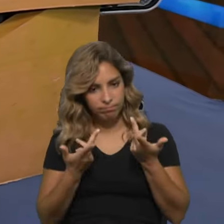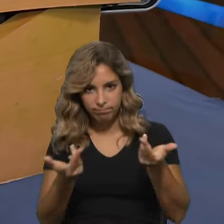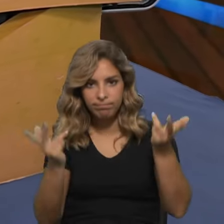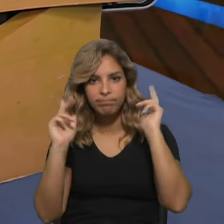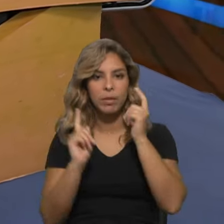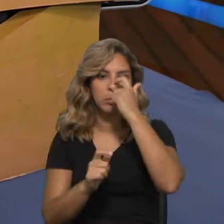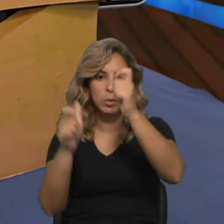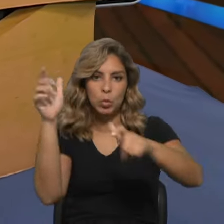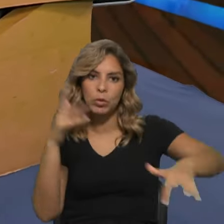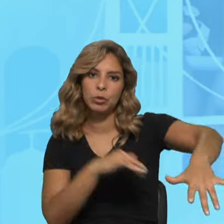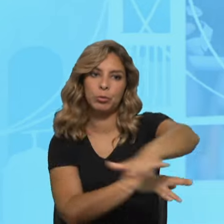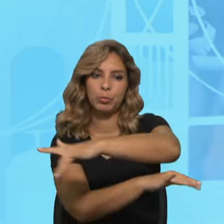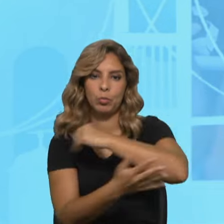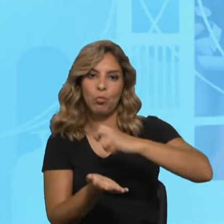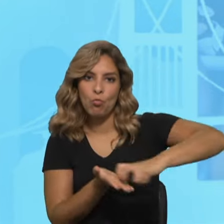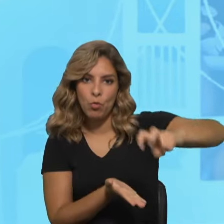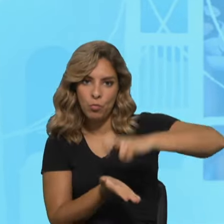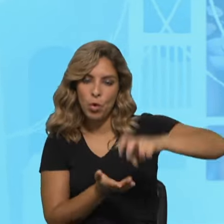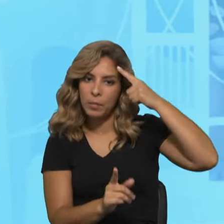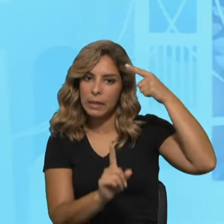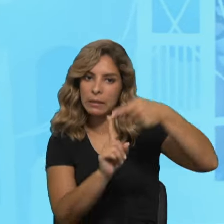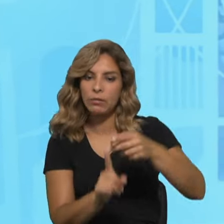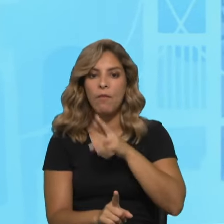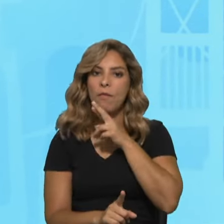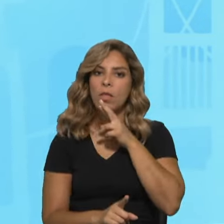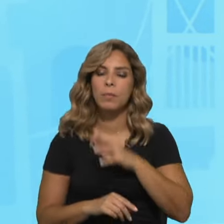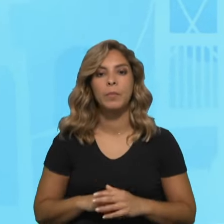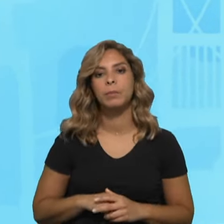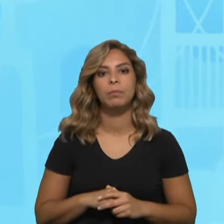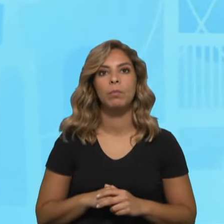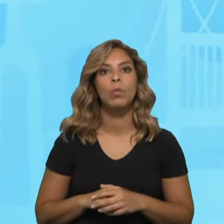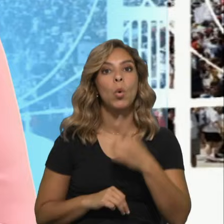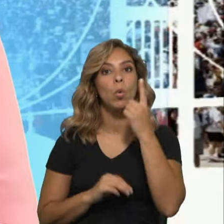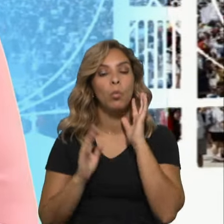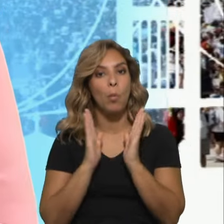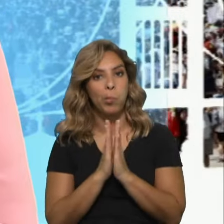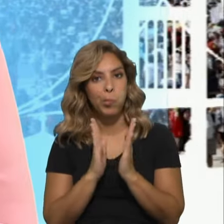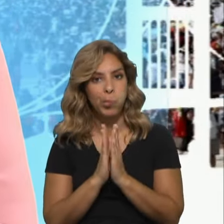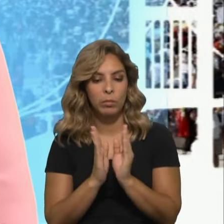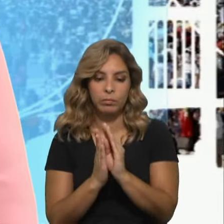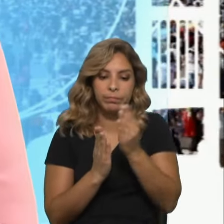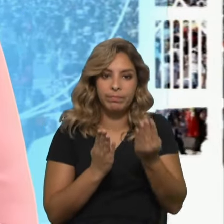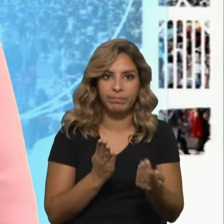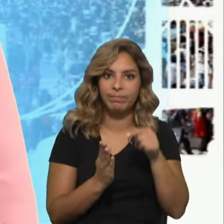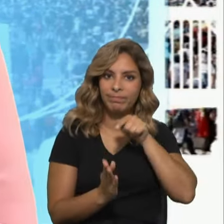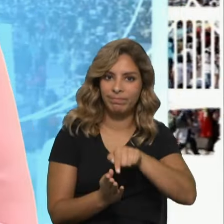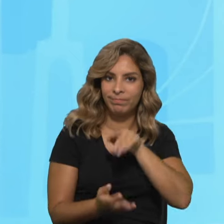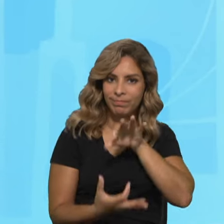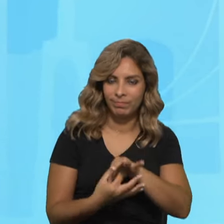Nossa Senhora. E, portanto, estamos ali. Há uma pequena oração, há uma pequena oração que fizeram, agora alusiva também a